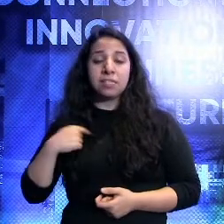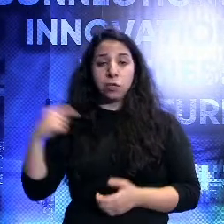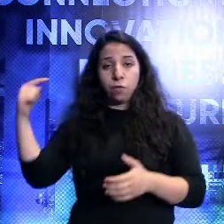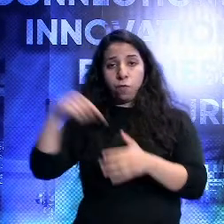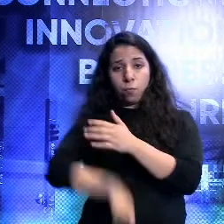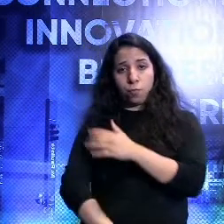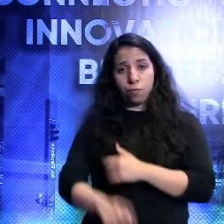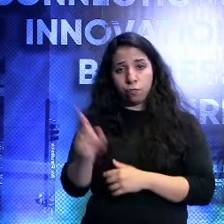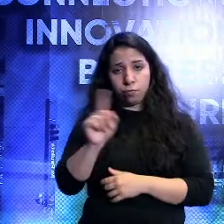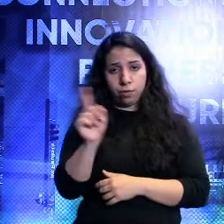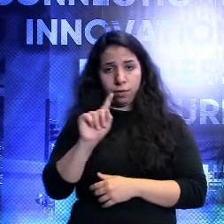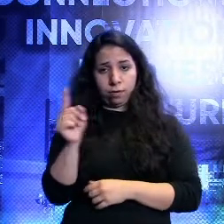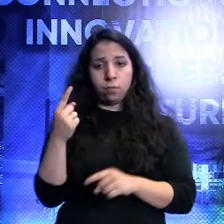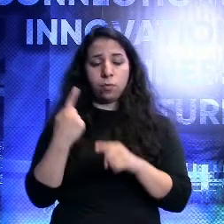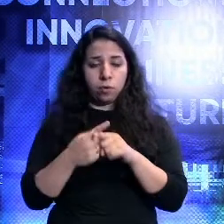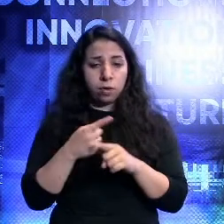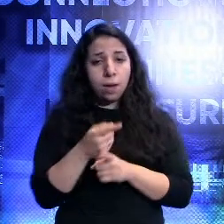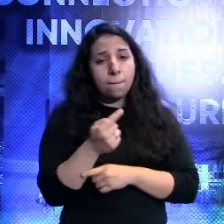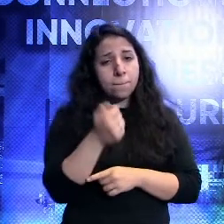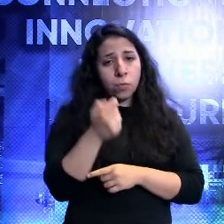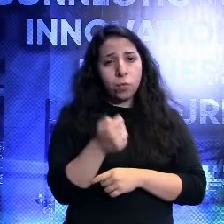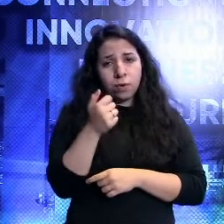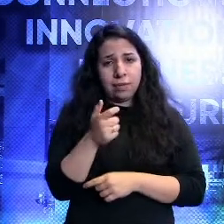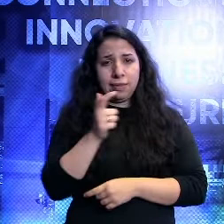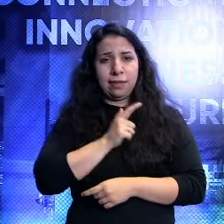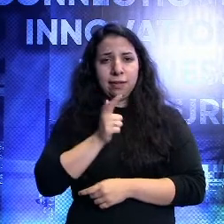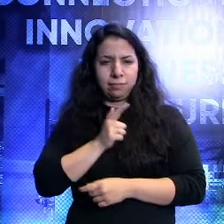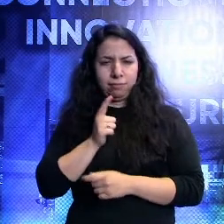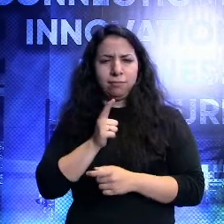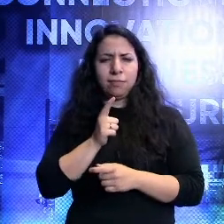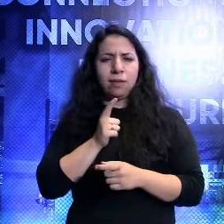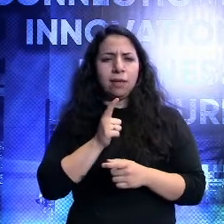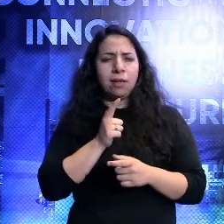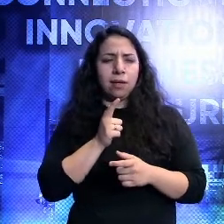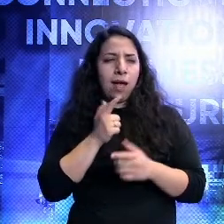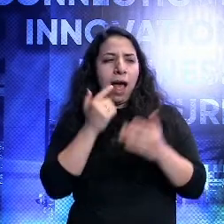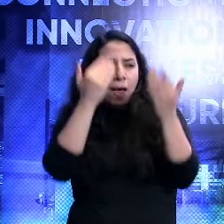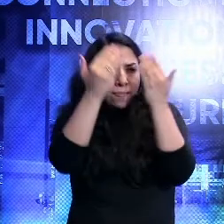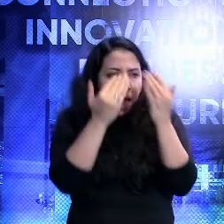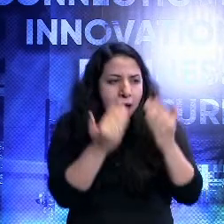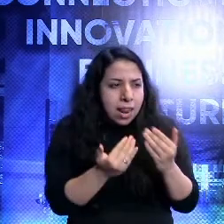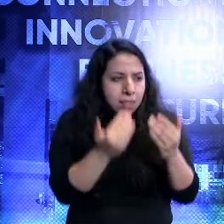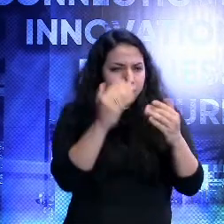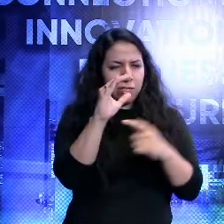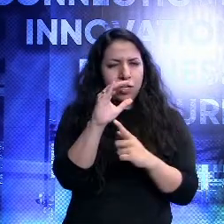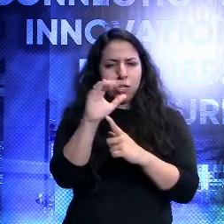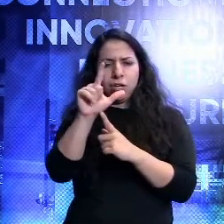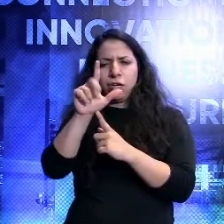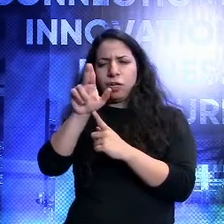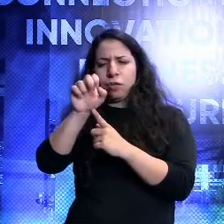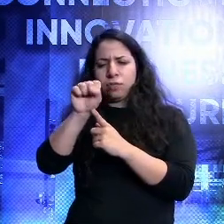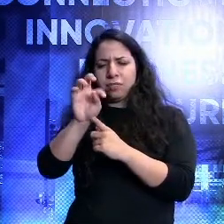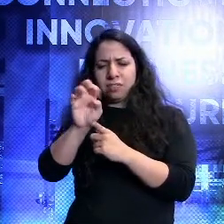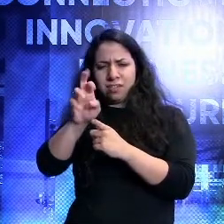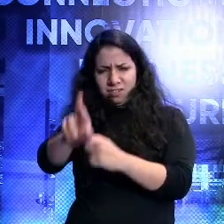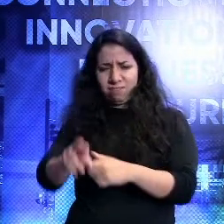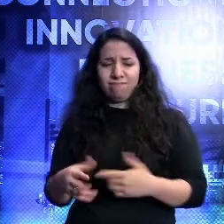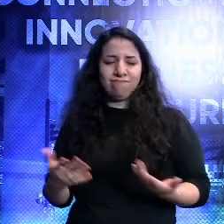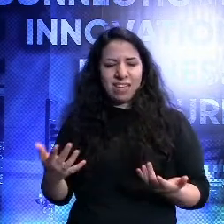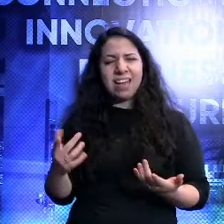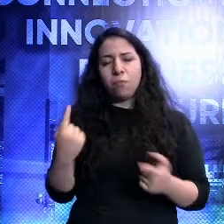poucas organizações têm condições de fazer uma análise de cluster. É difícil de fazer. Você precisa de um certo ferramental, você precisa ter um conhecimento